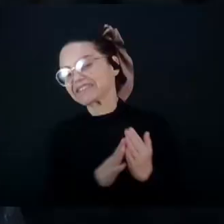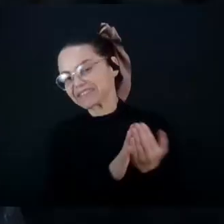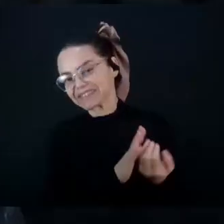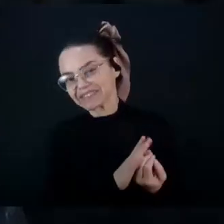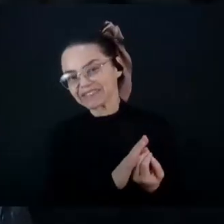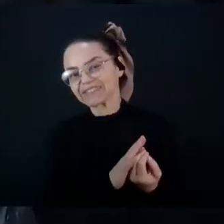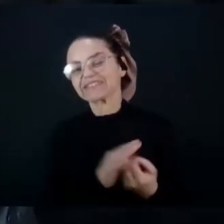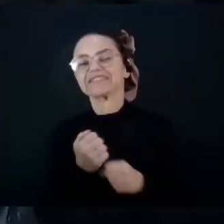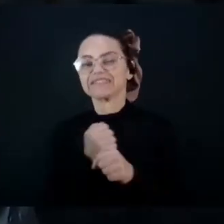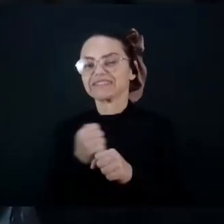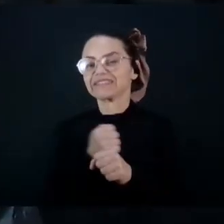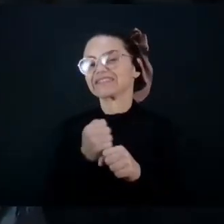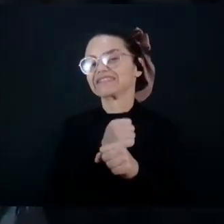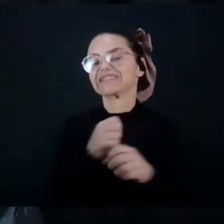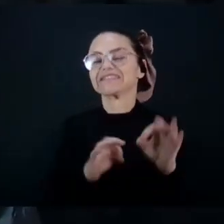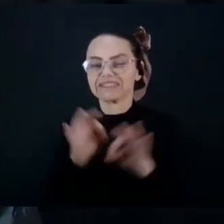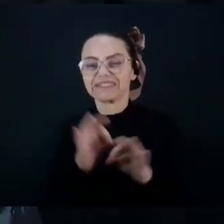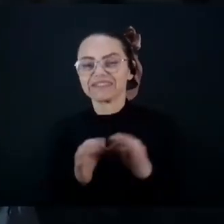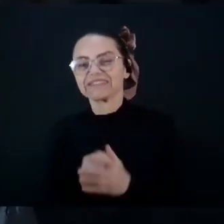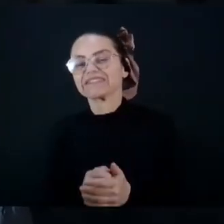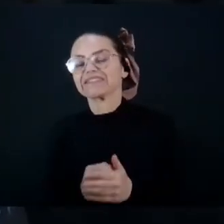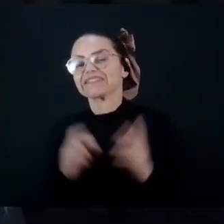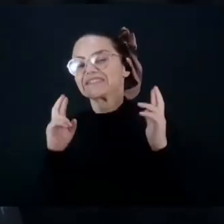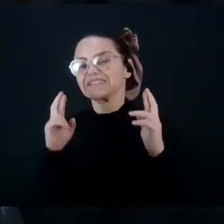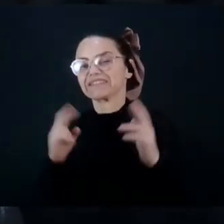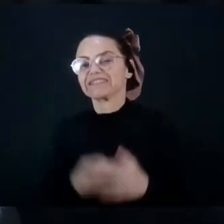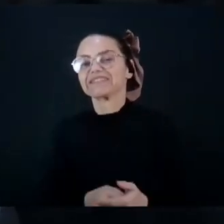muito tempo? Qual que é a expectativa? Tô